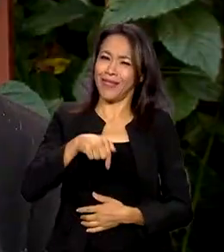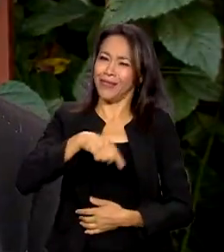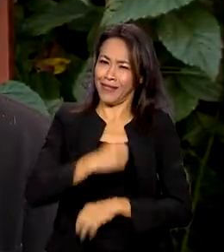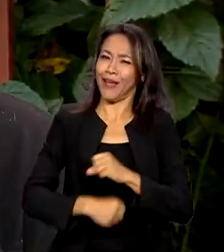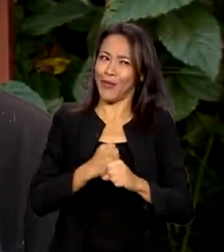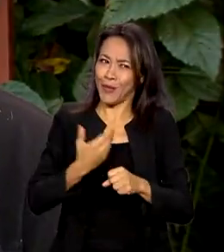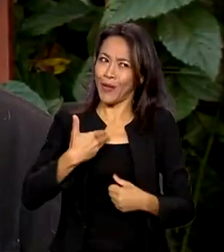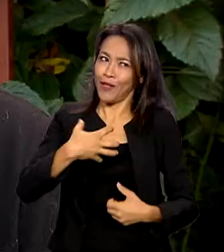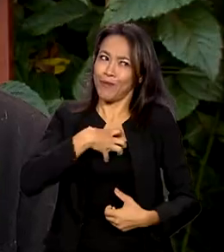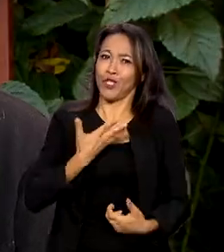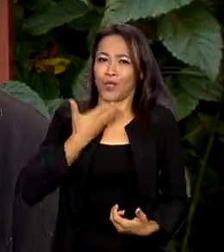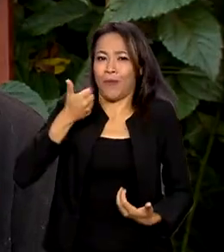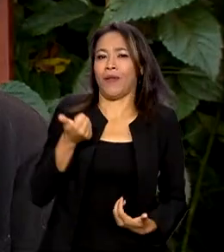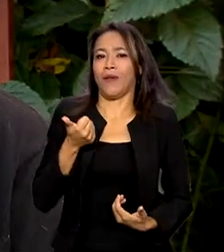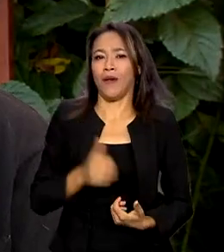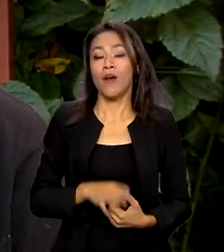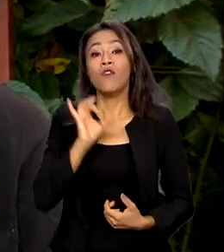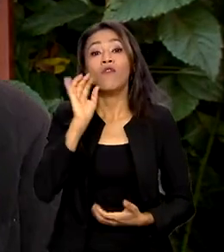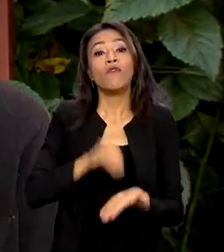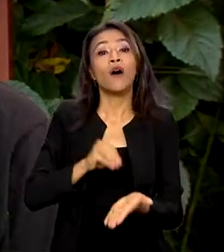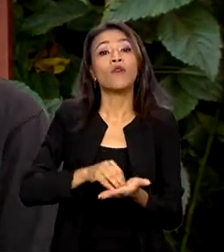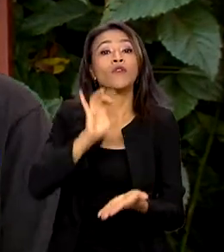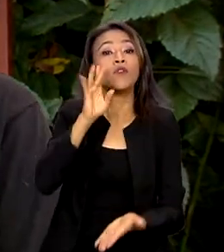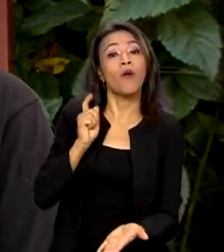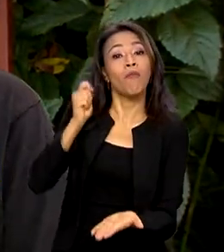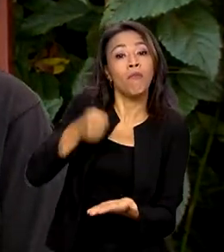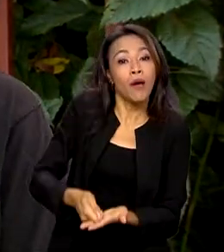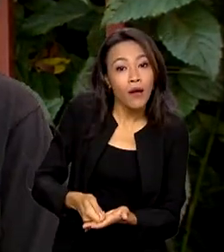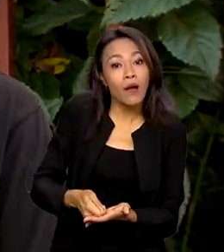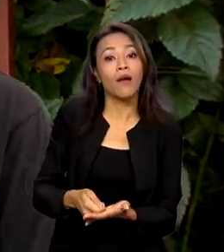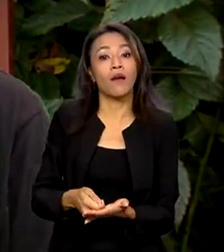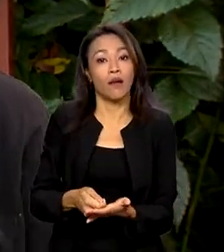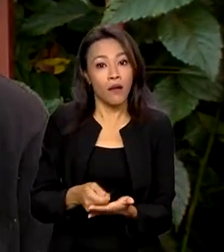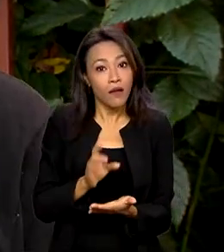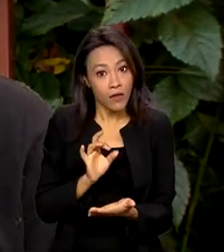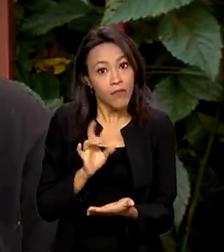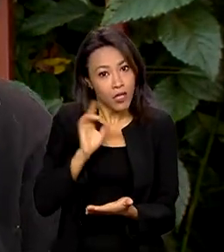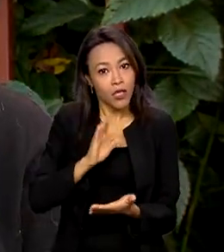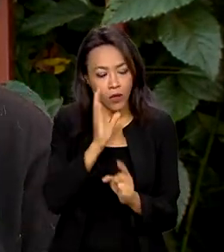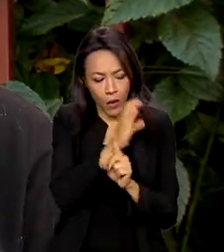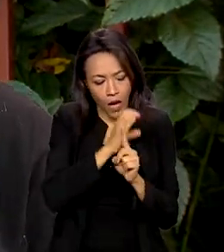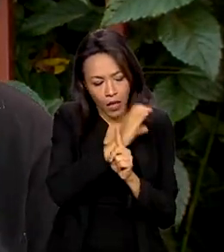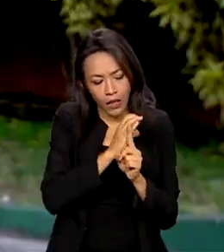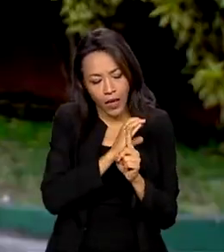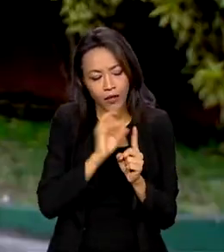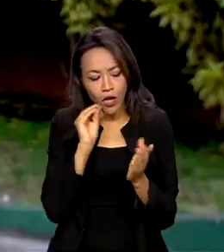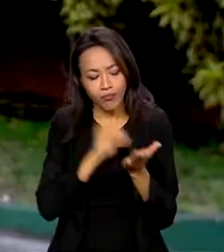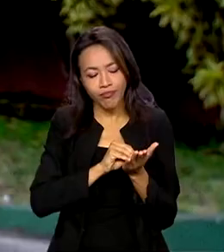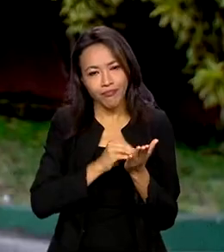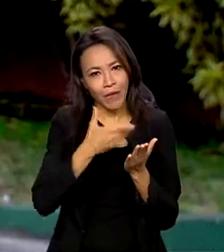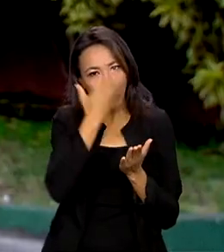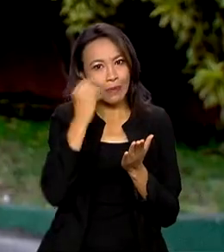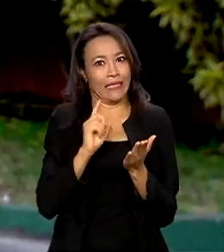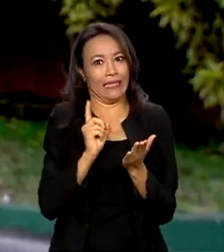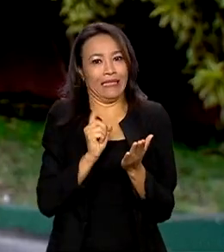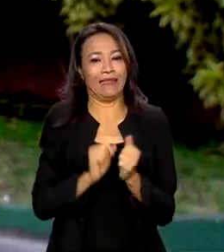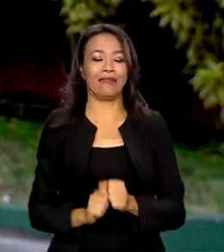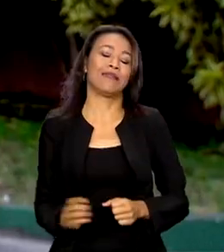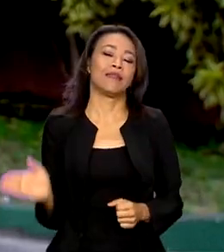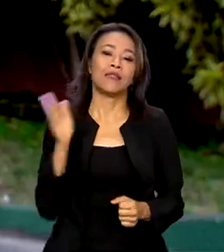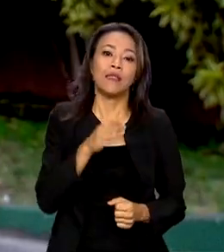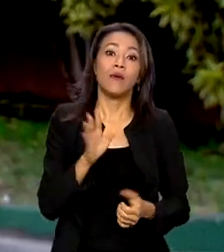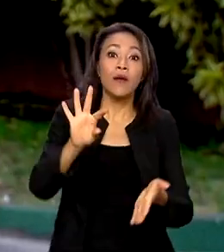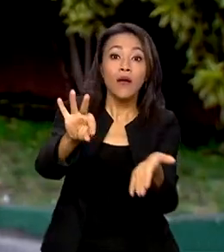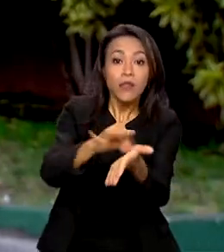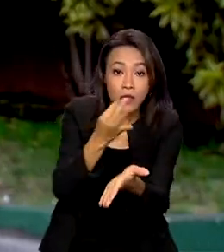a inscrição Falta só pagar mas tá planejado no calendário para não esquecer é bom lembrar que as inscrições